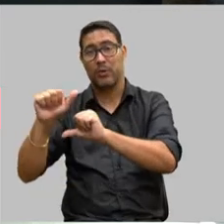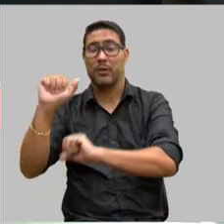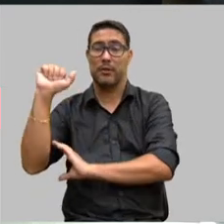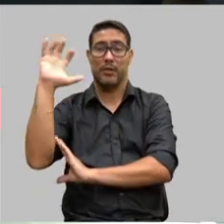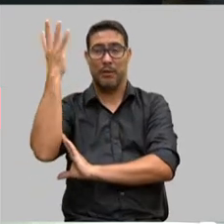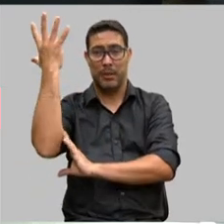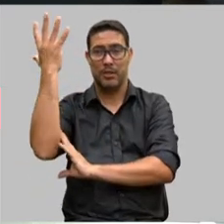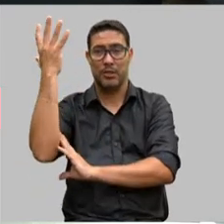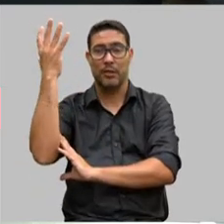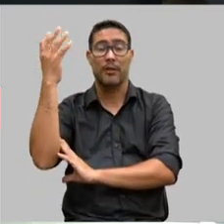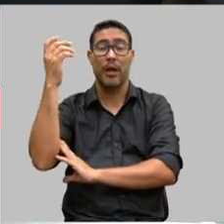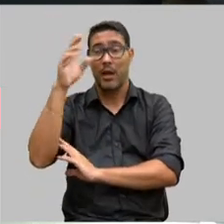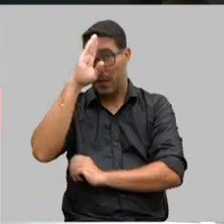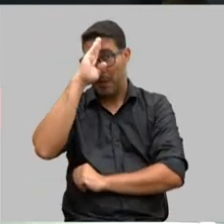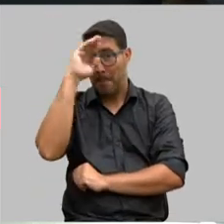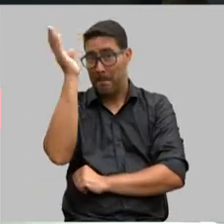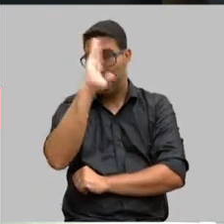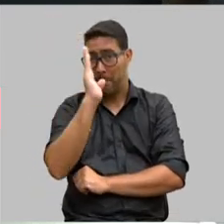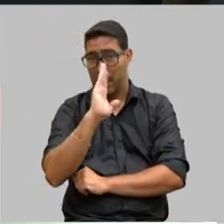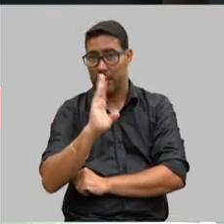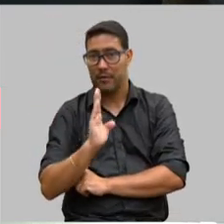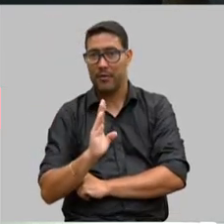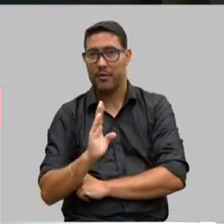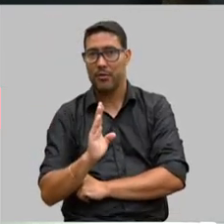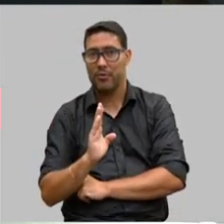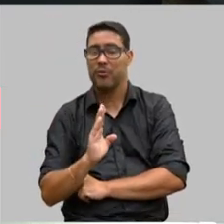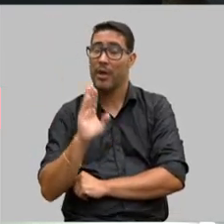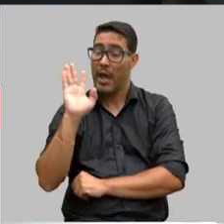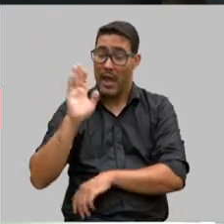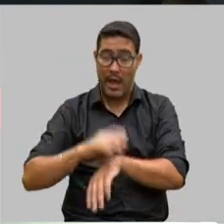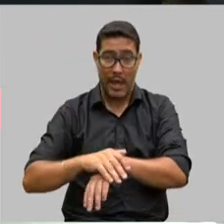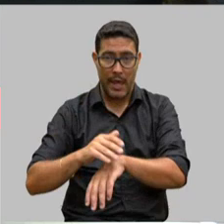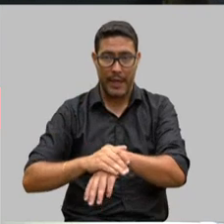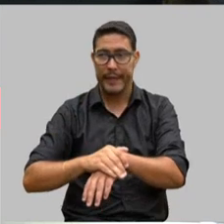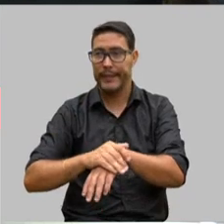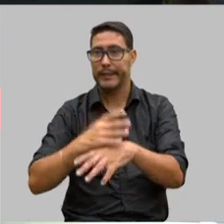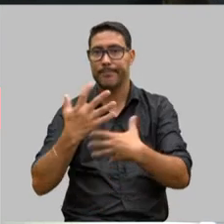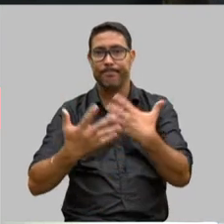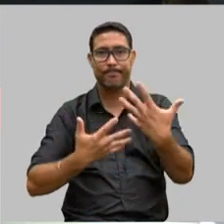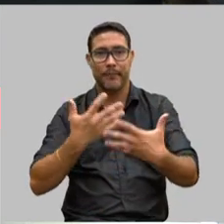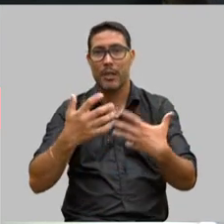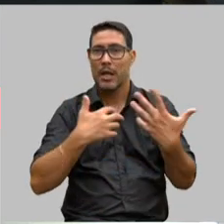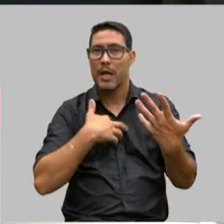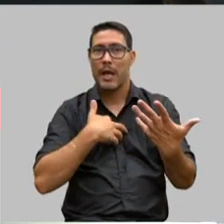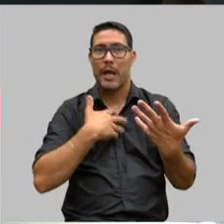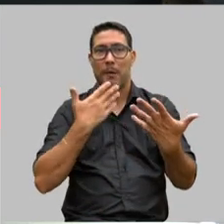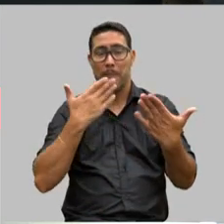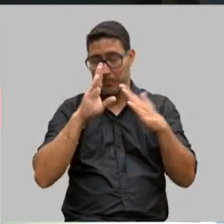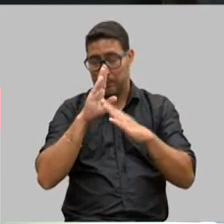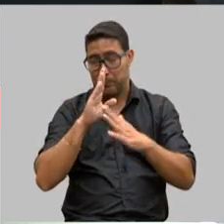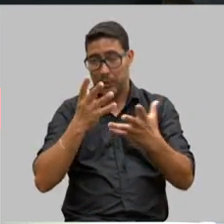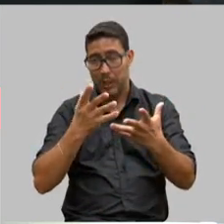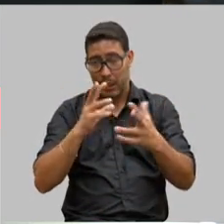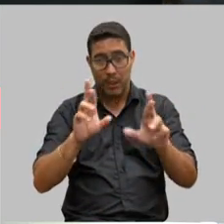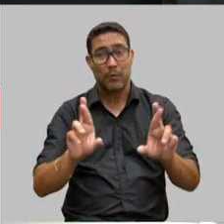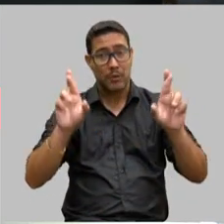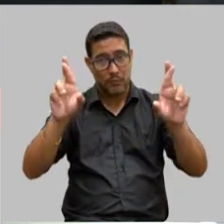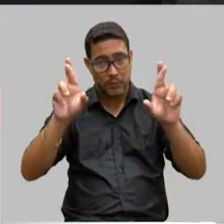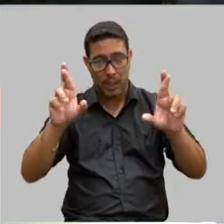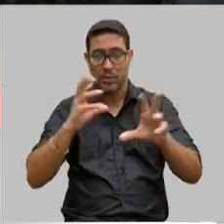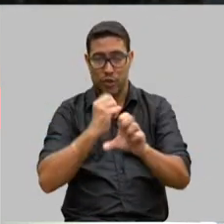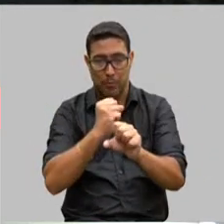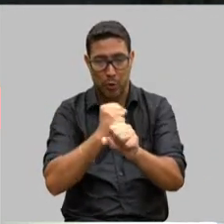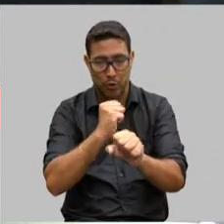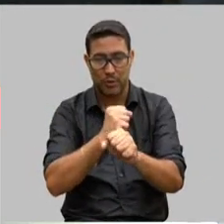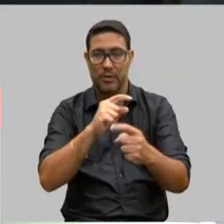Brasil é um grande player mundial na questão da produção de alimentos. O